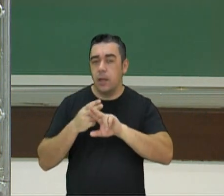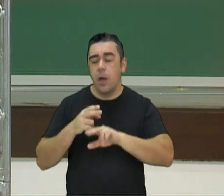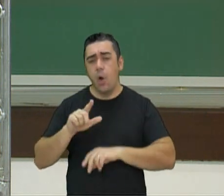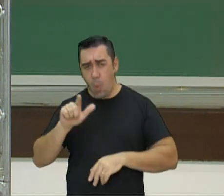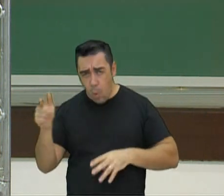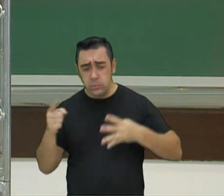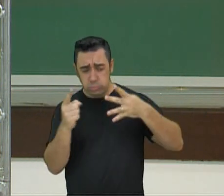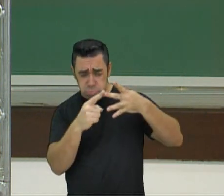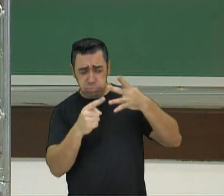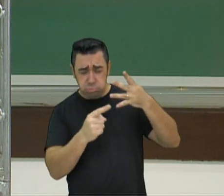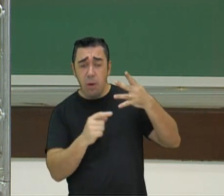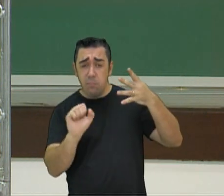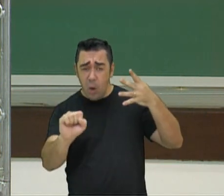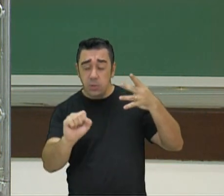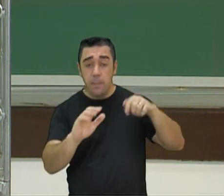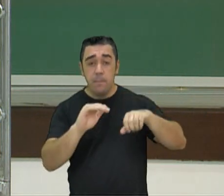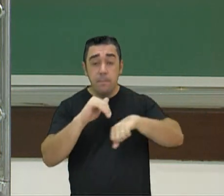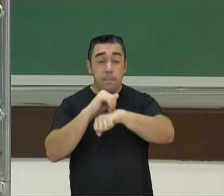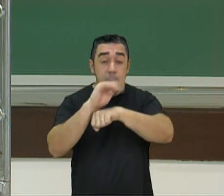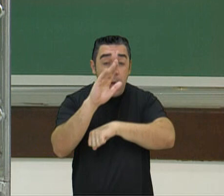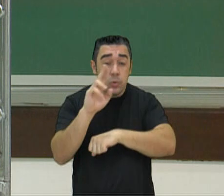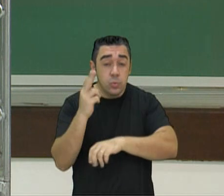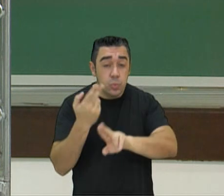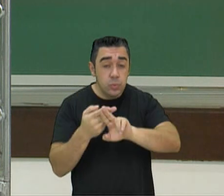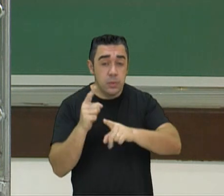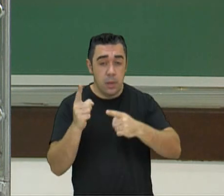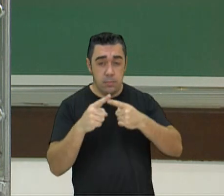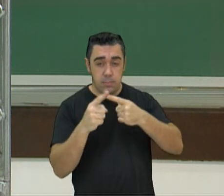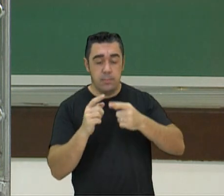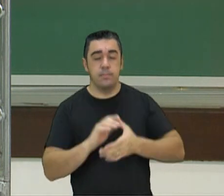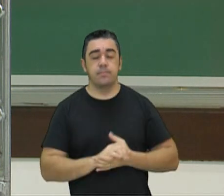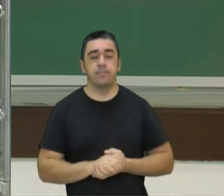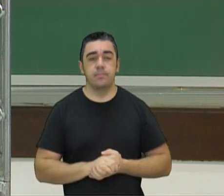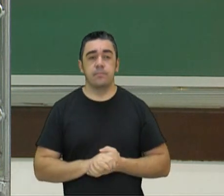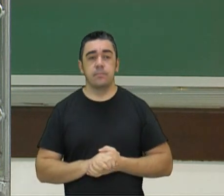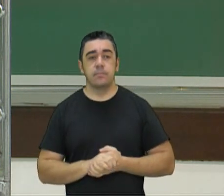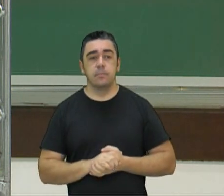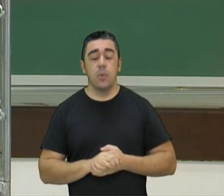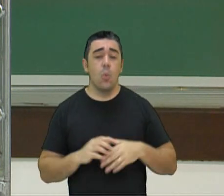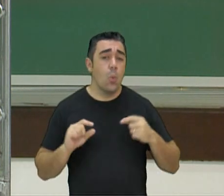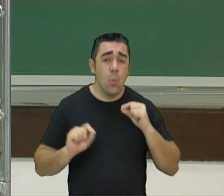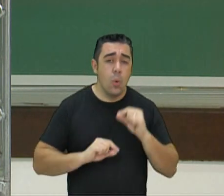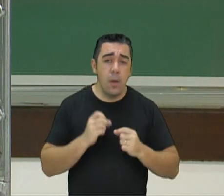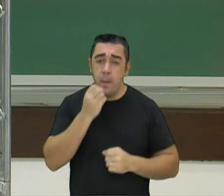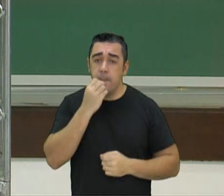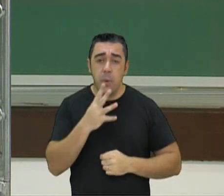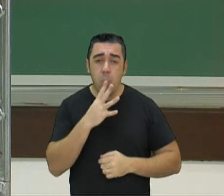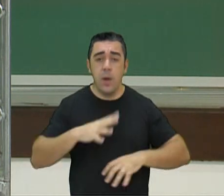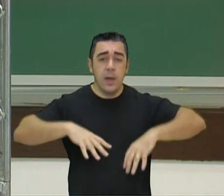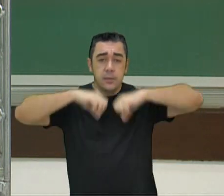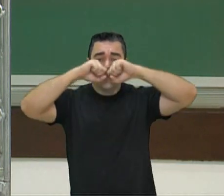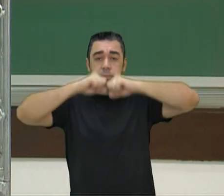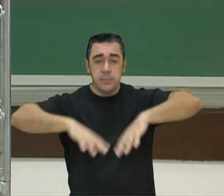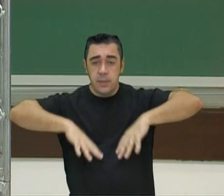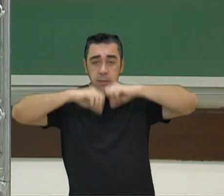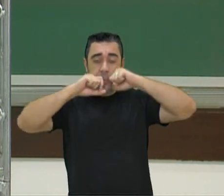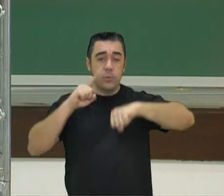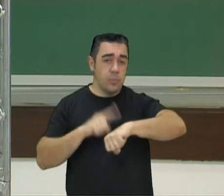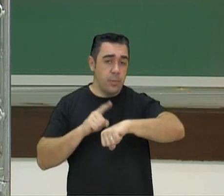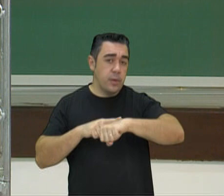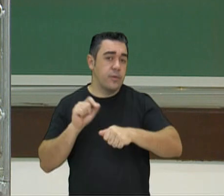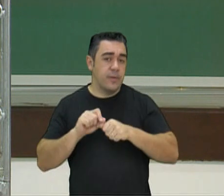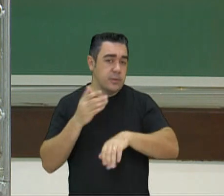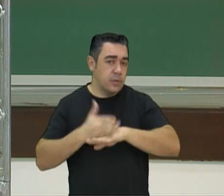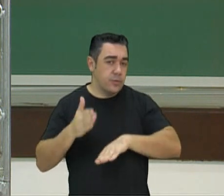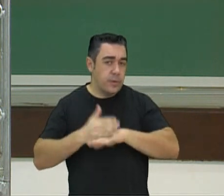utilizada, amplamente utilizada é o bracing. Então, qual que é os benefícios da respiração durante o exercício? É claro, né?